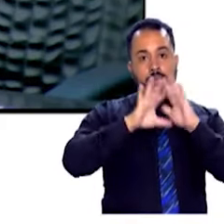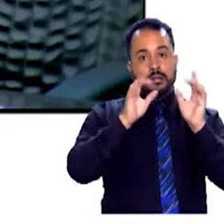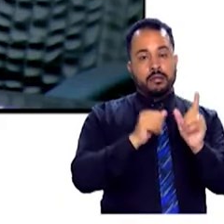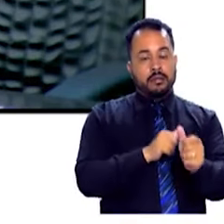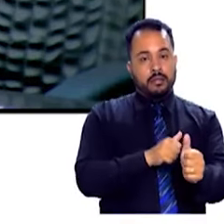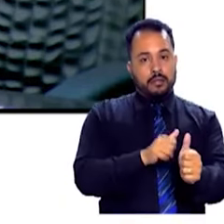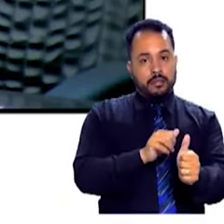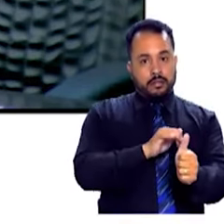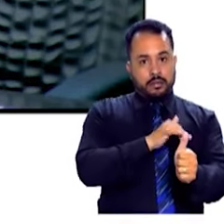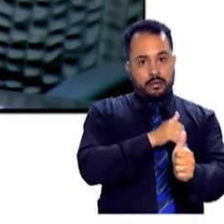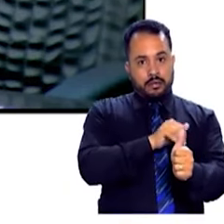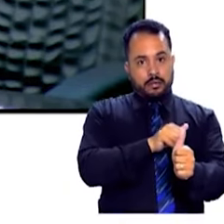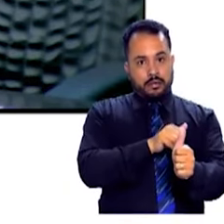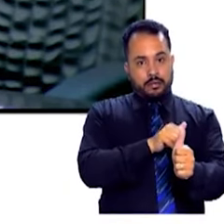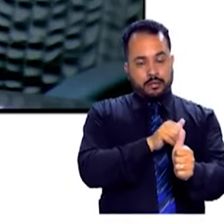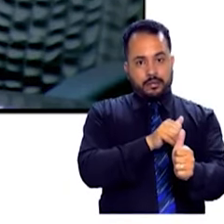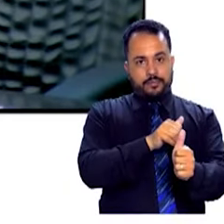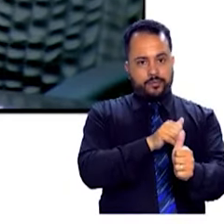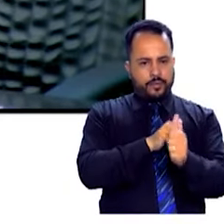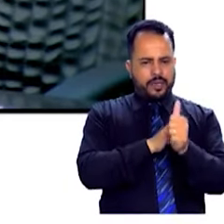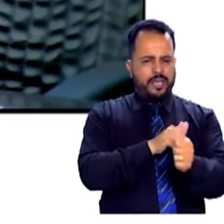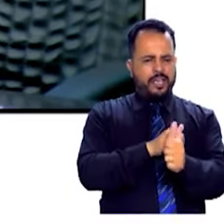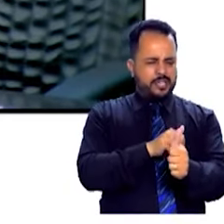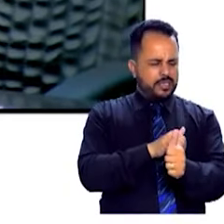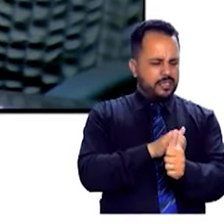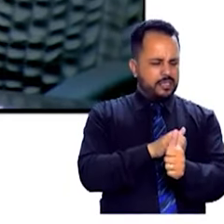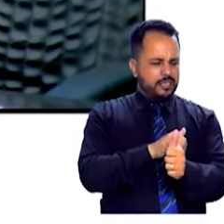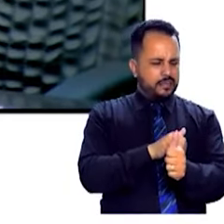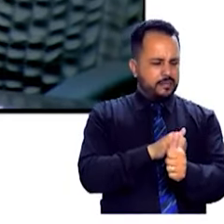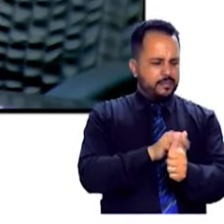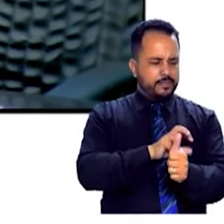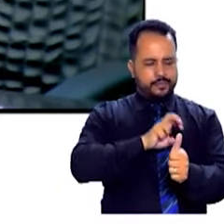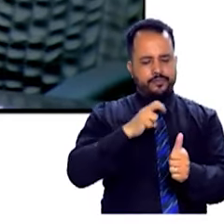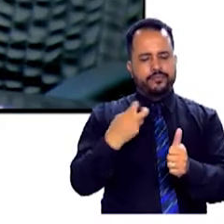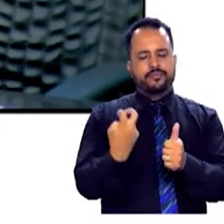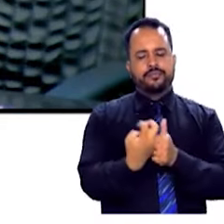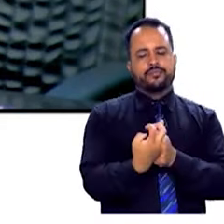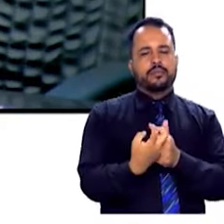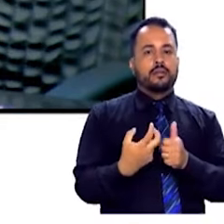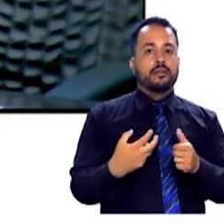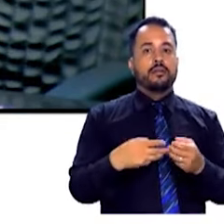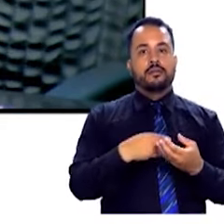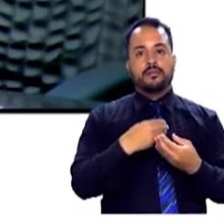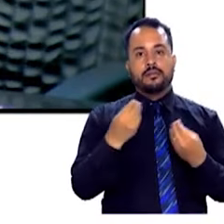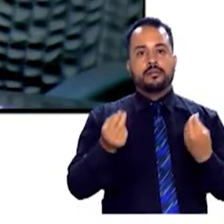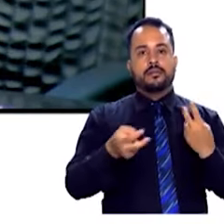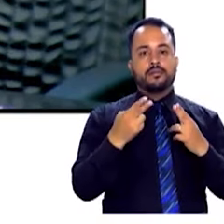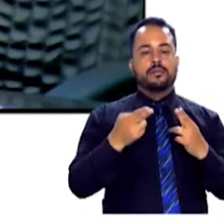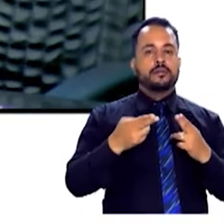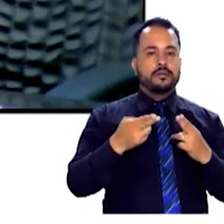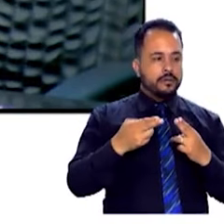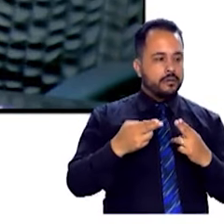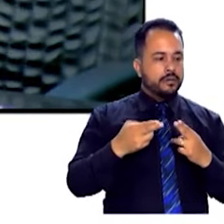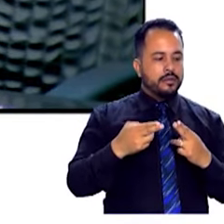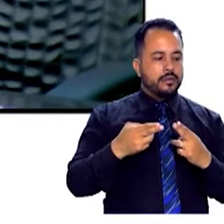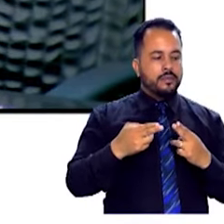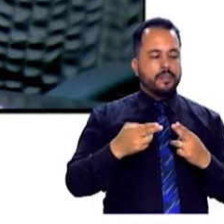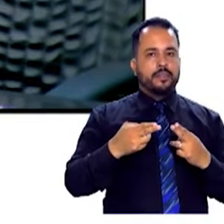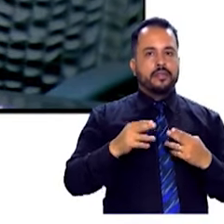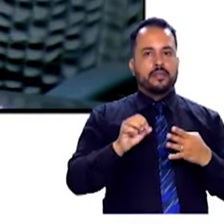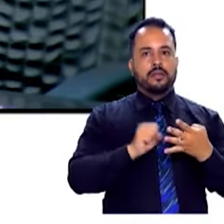vamos lembrar 2/3 de Ministro Supremo é o mesmo quum para súmula vinculante o mesmo qurum para modulação de efeitos então qurum tão